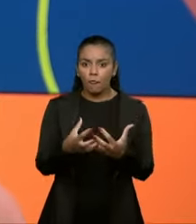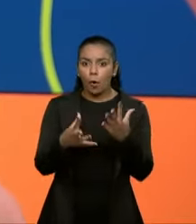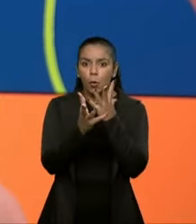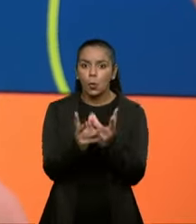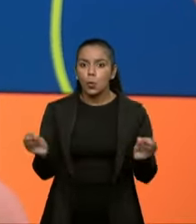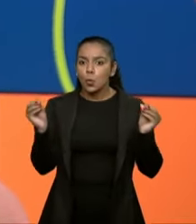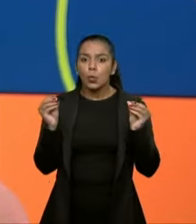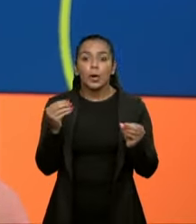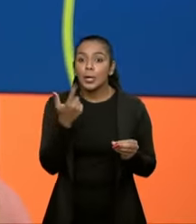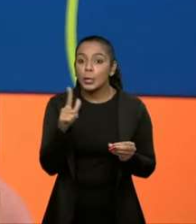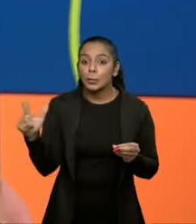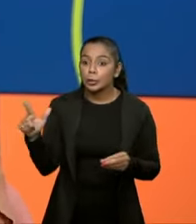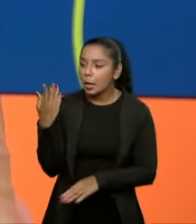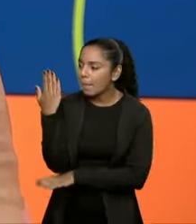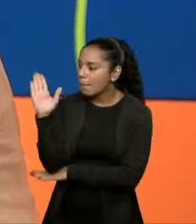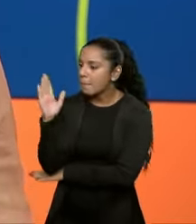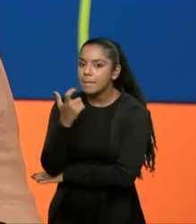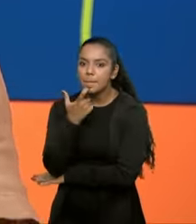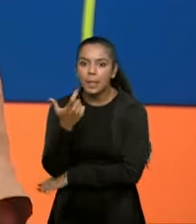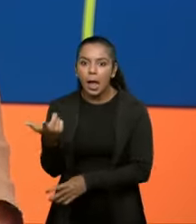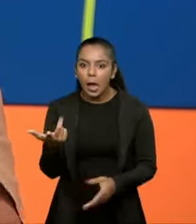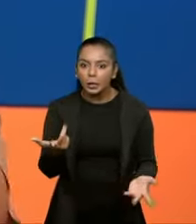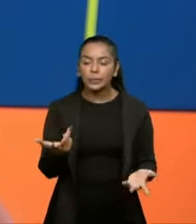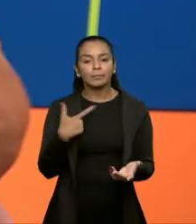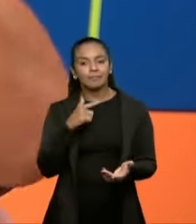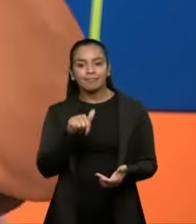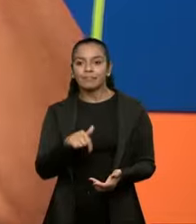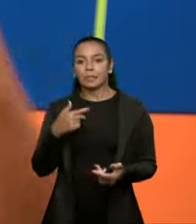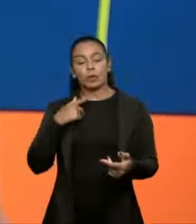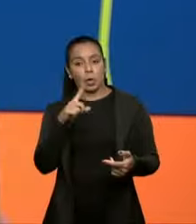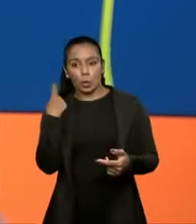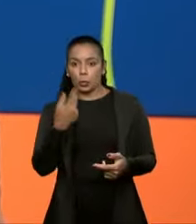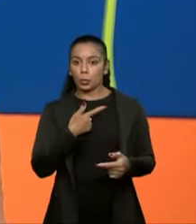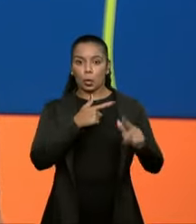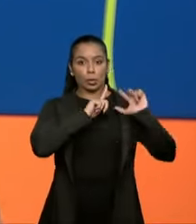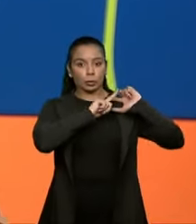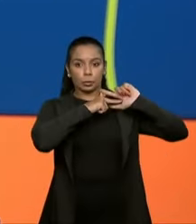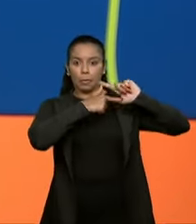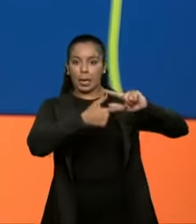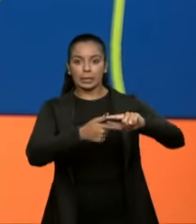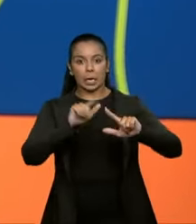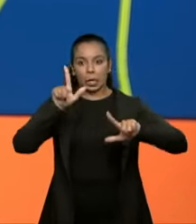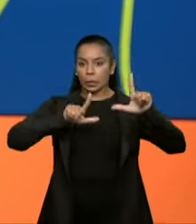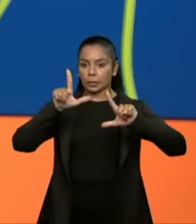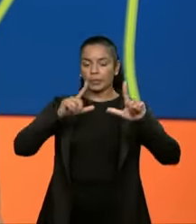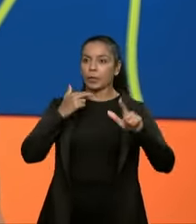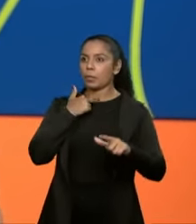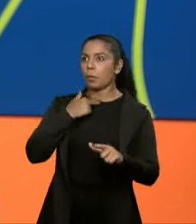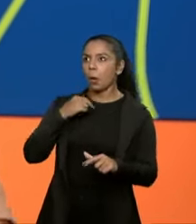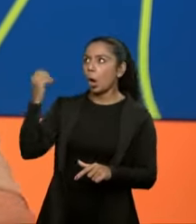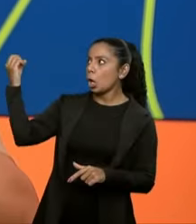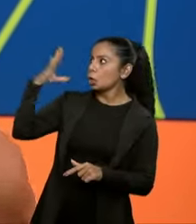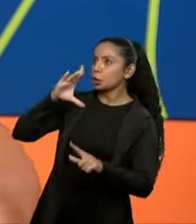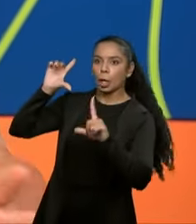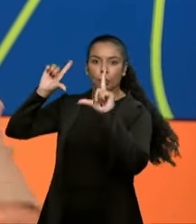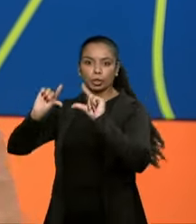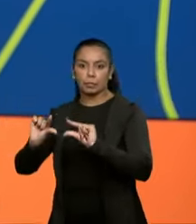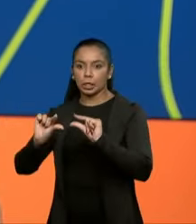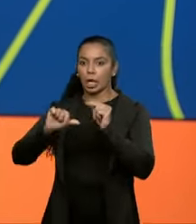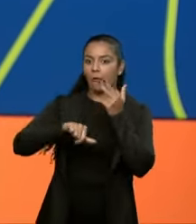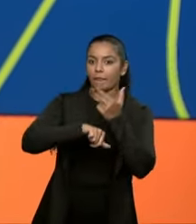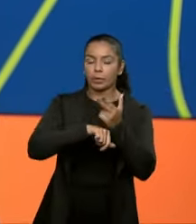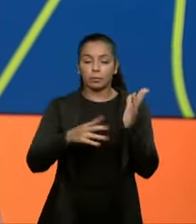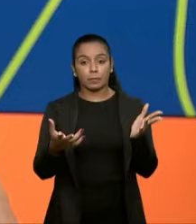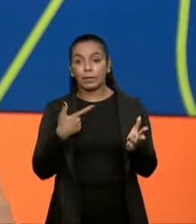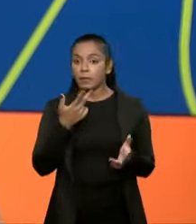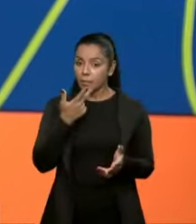lenha perto. Então, assim, poxa, no nosso padrão, que a gente sempre trabalha na televisão, não pode, a luz vai baixar, o filtro está 5.600, baixa o filtro.